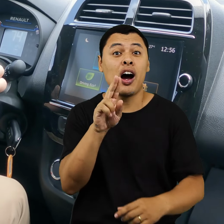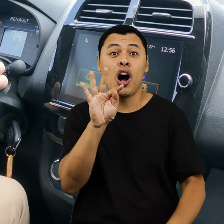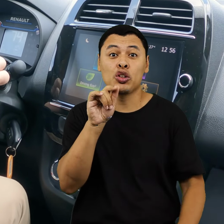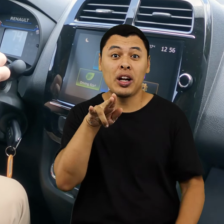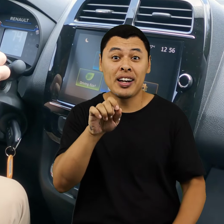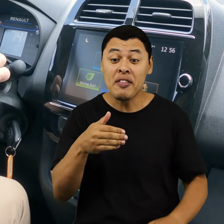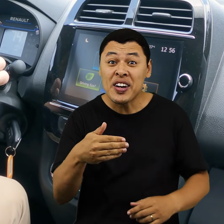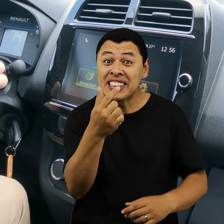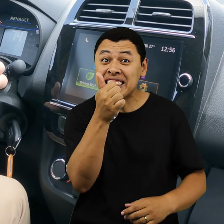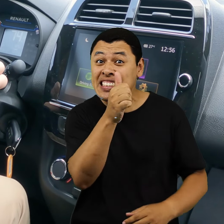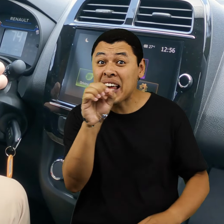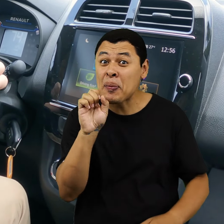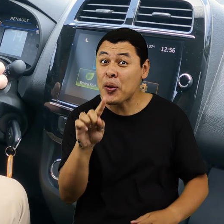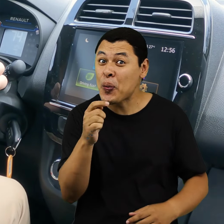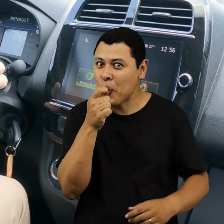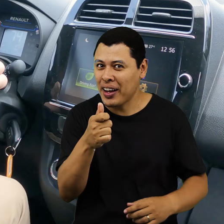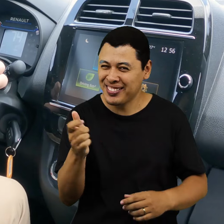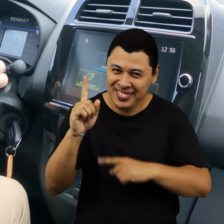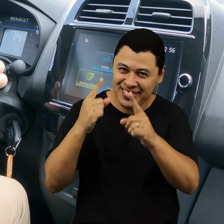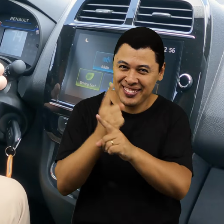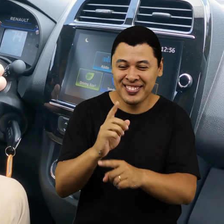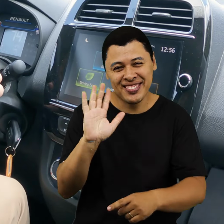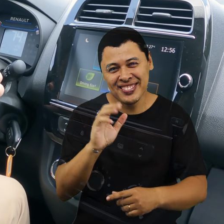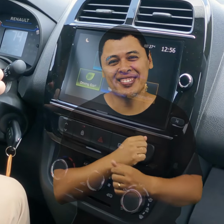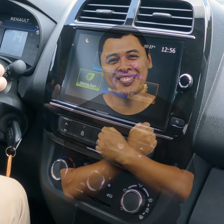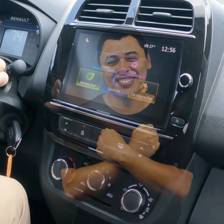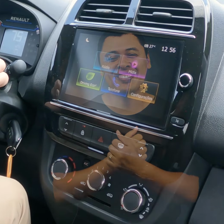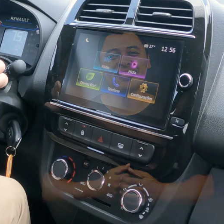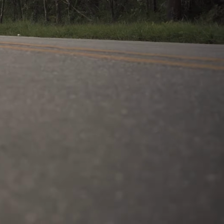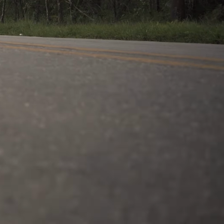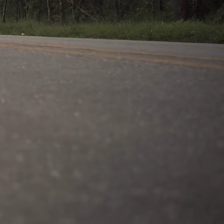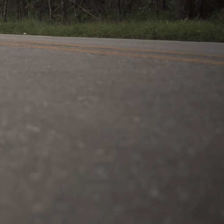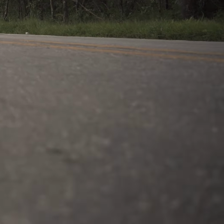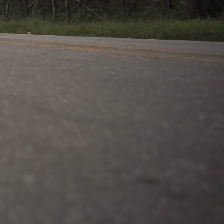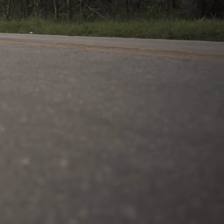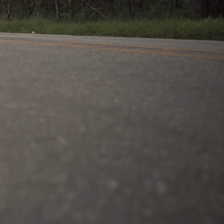aos 100 mil inscritos, e nos vemos numa próxima. Valeu, gente, um abraço.